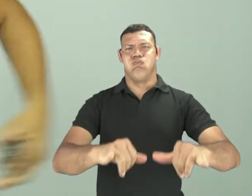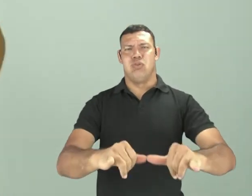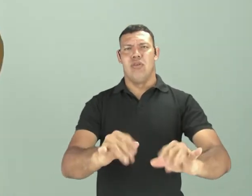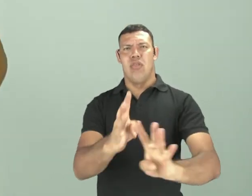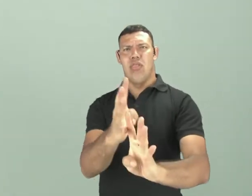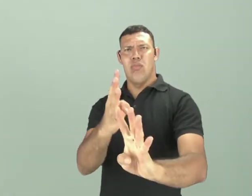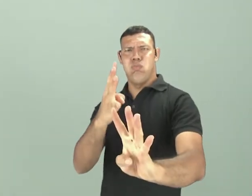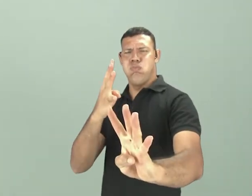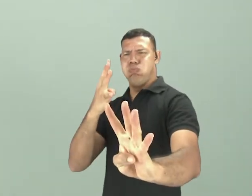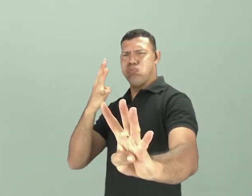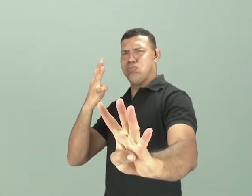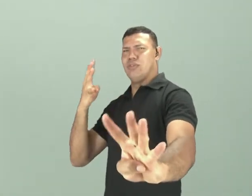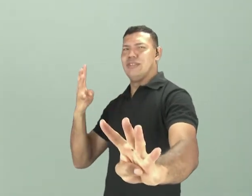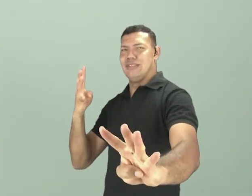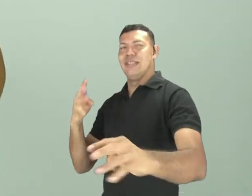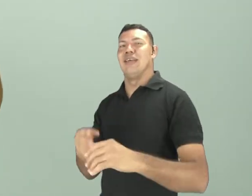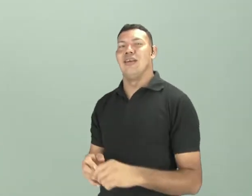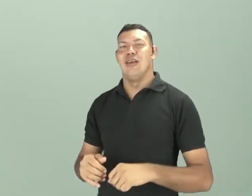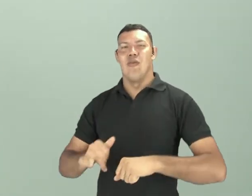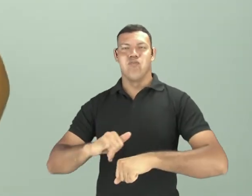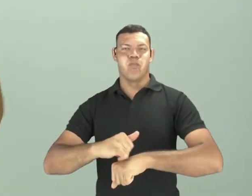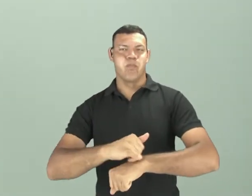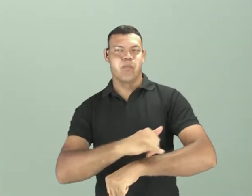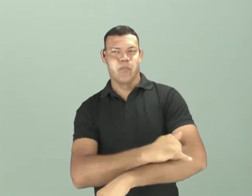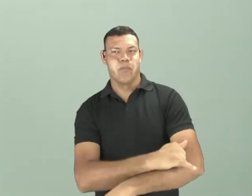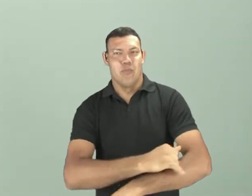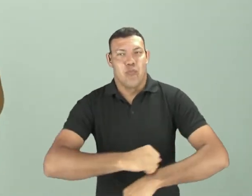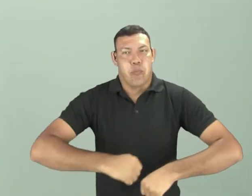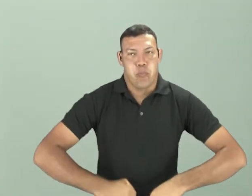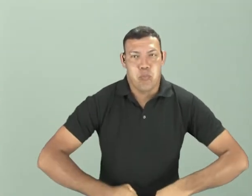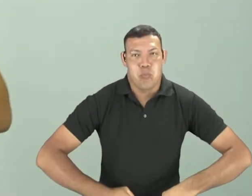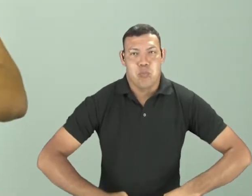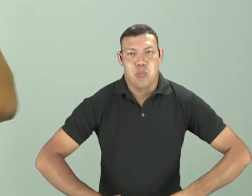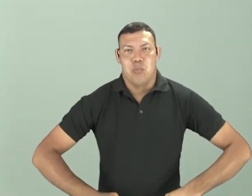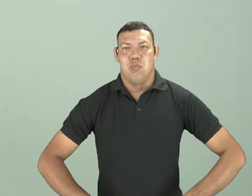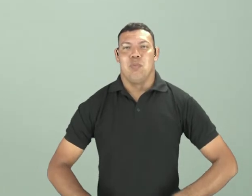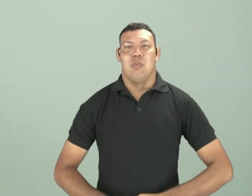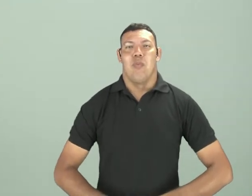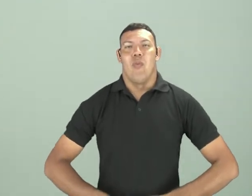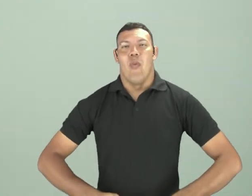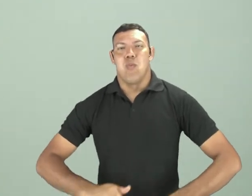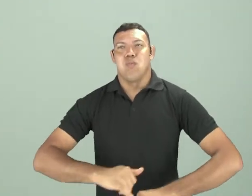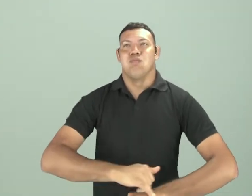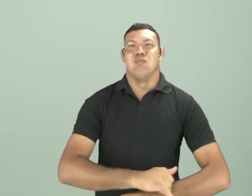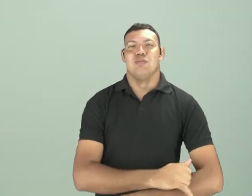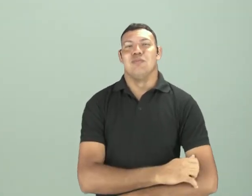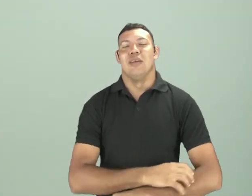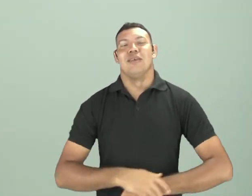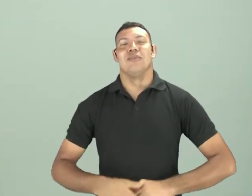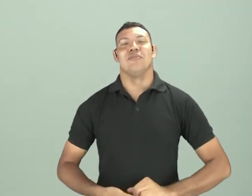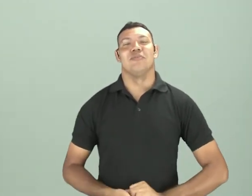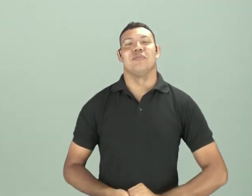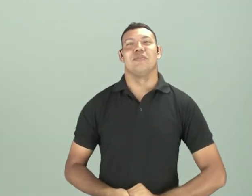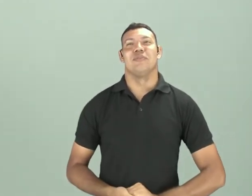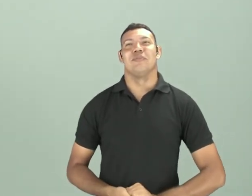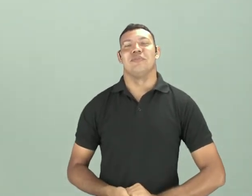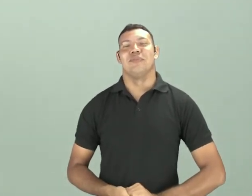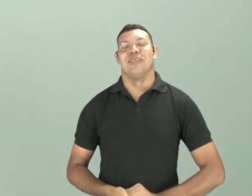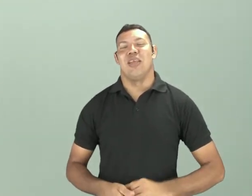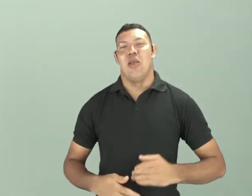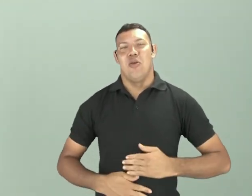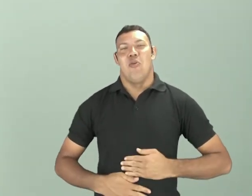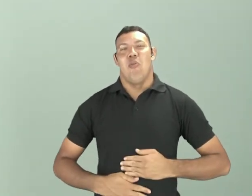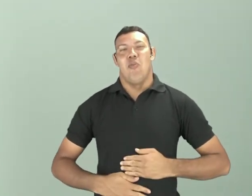quilométrica. Aí você tá um pouquinho mais gorda, né? Tá um pouco mais forte, como eu, tô um pouquinho mais gorda. E aí você vai lá, chega lá e diz, eu